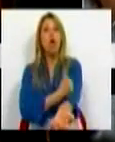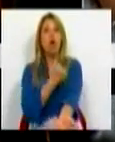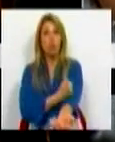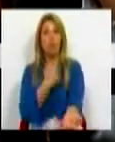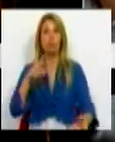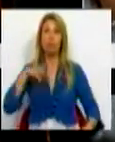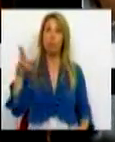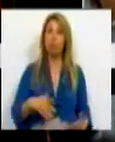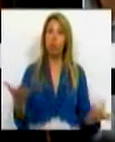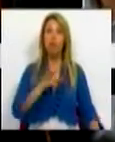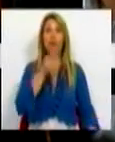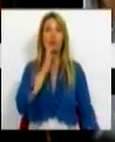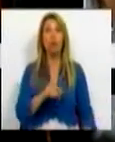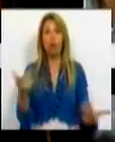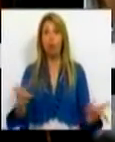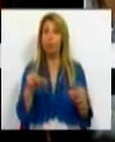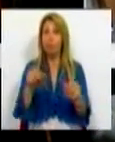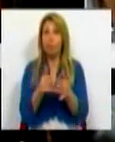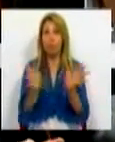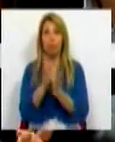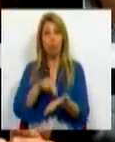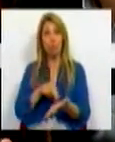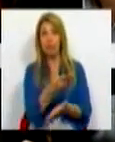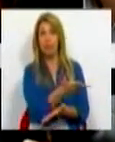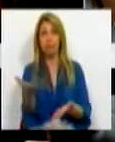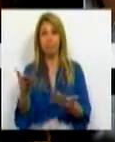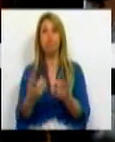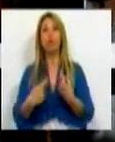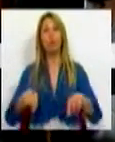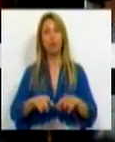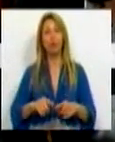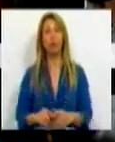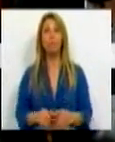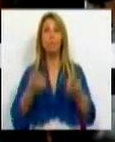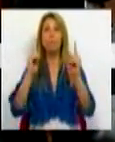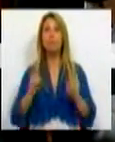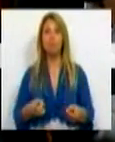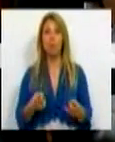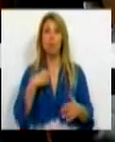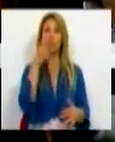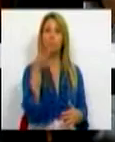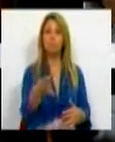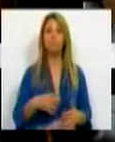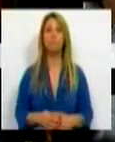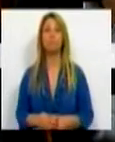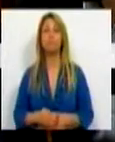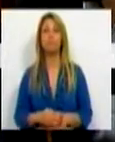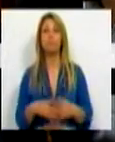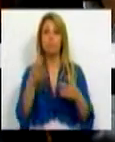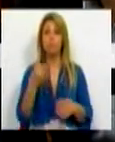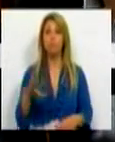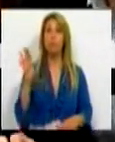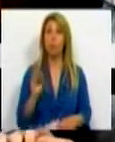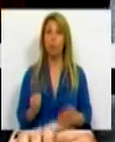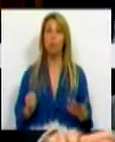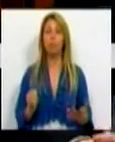também, todos, naturalmente, os presentes nesta audição, e começar por referir que, para o Partido